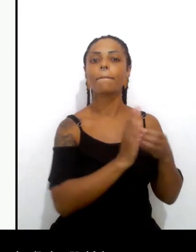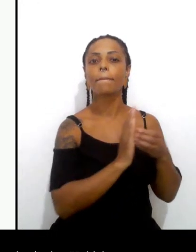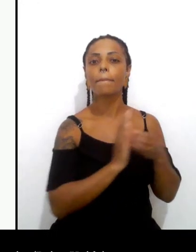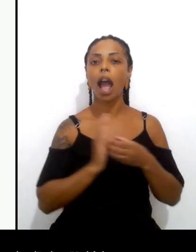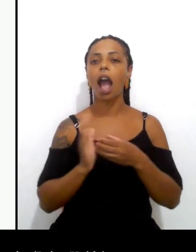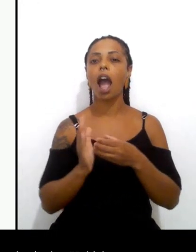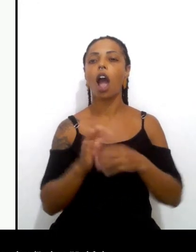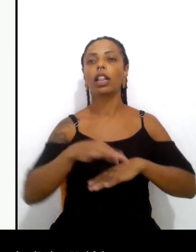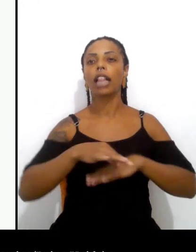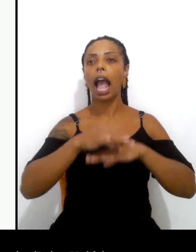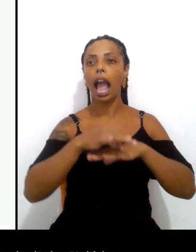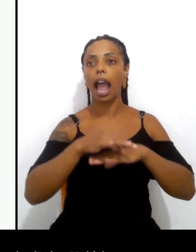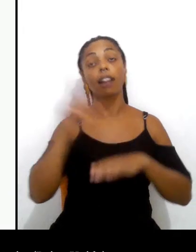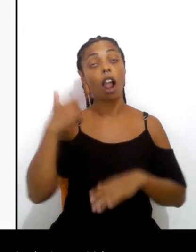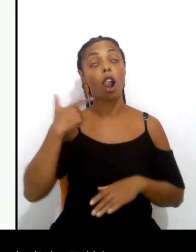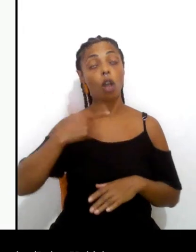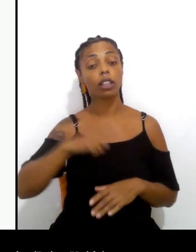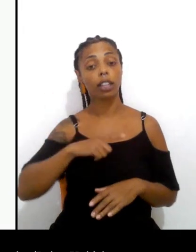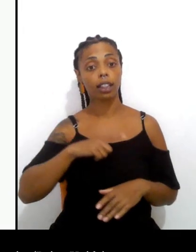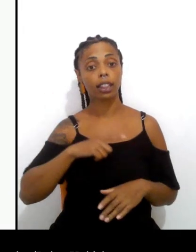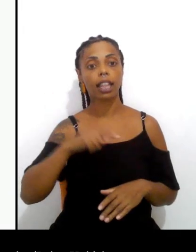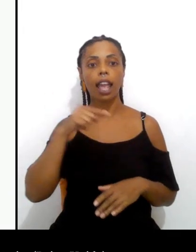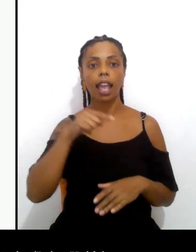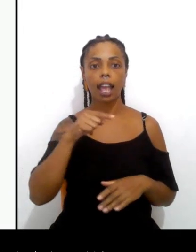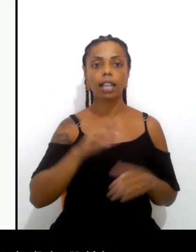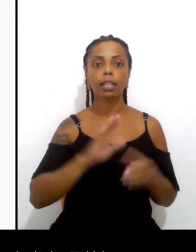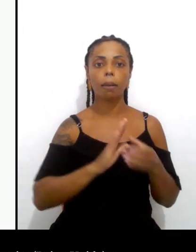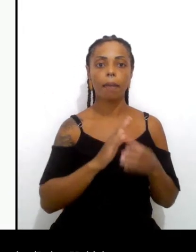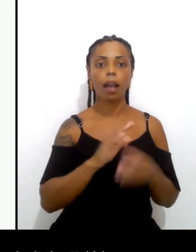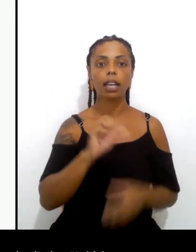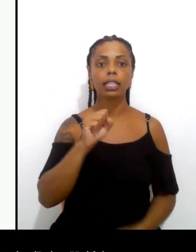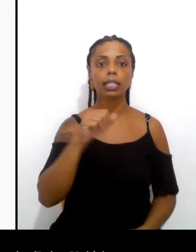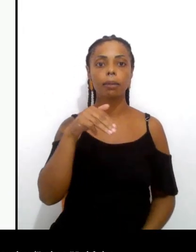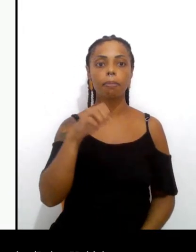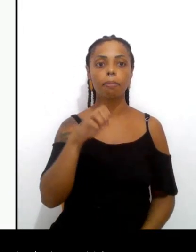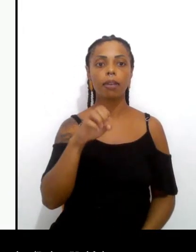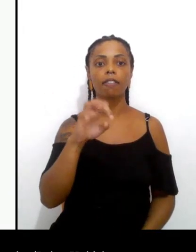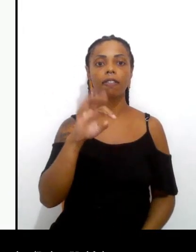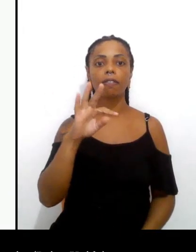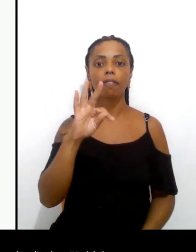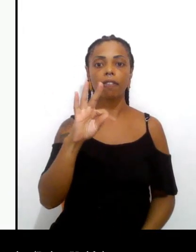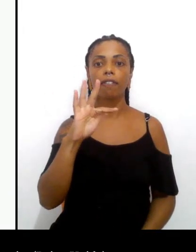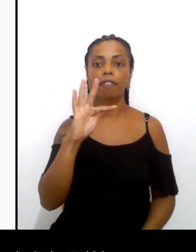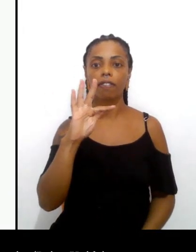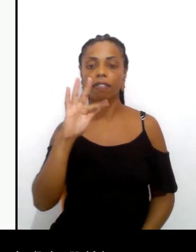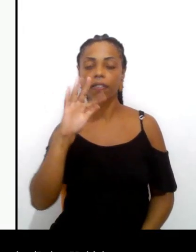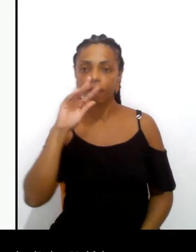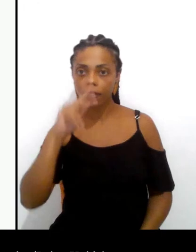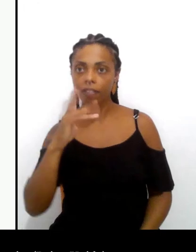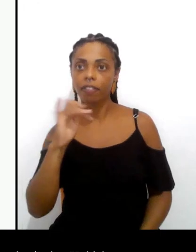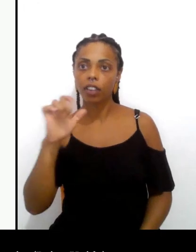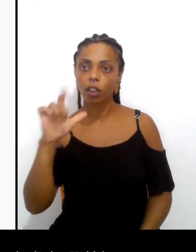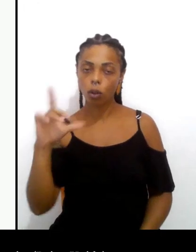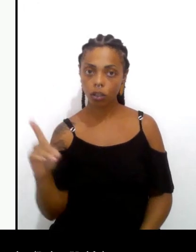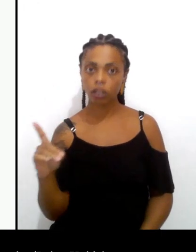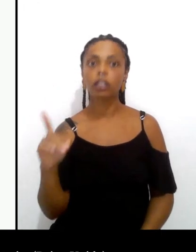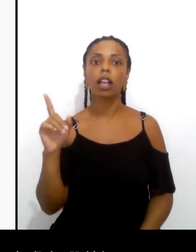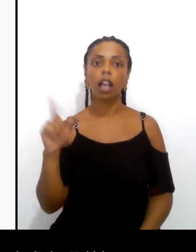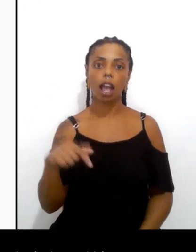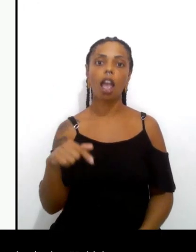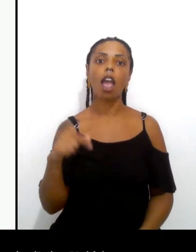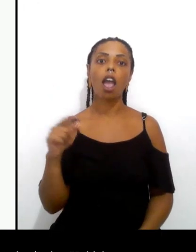tinha o bairro de mefield que era o bairro da Carne também em Nova York existe todo um bairro